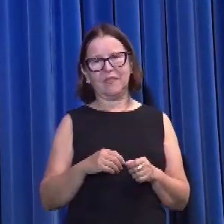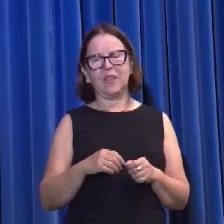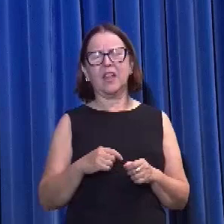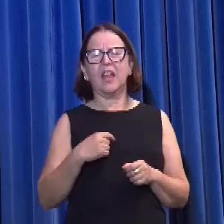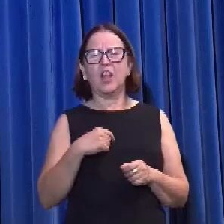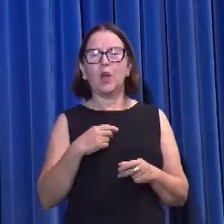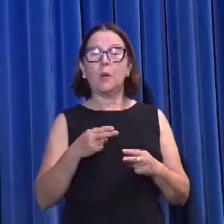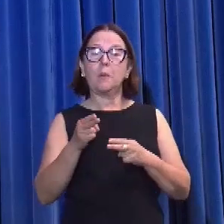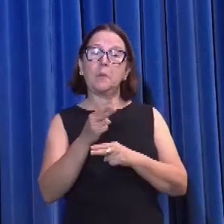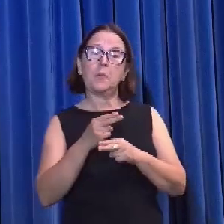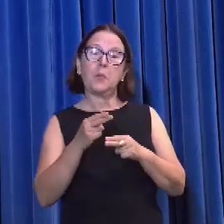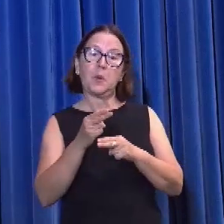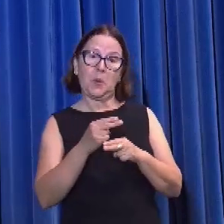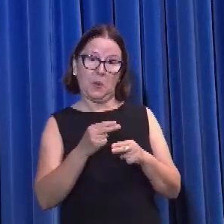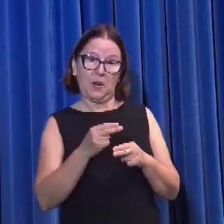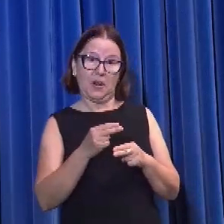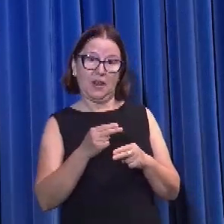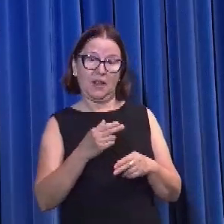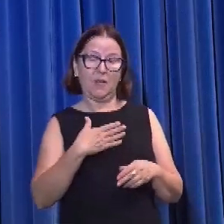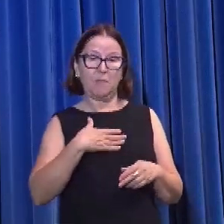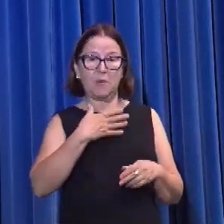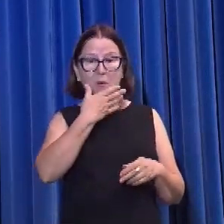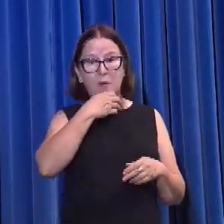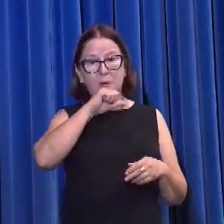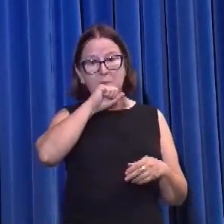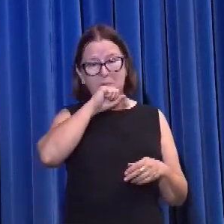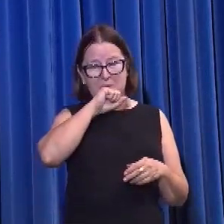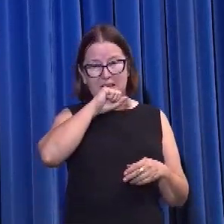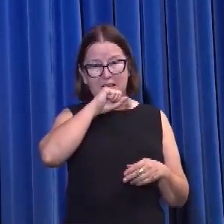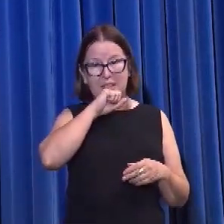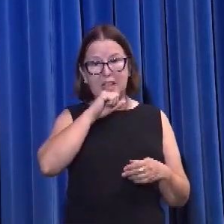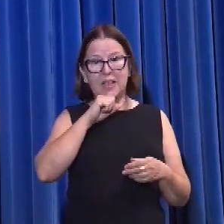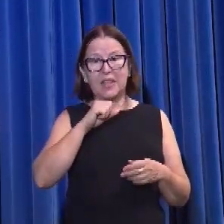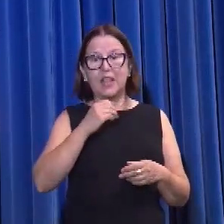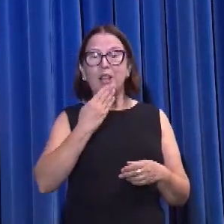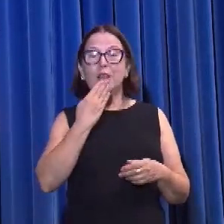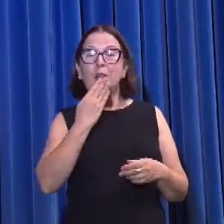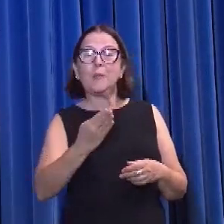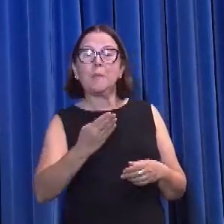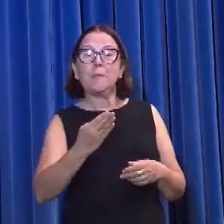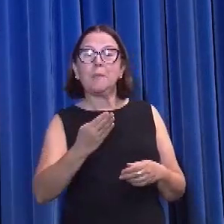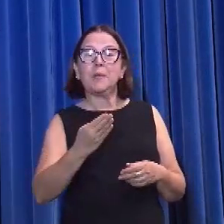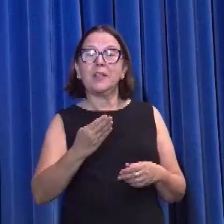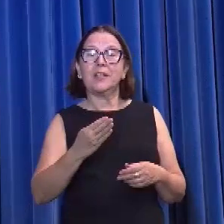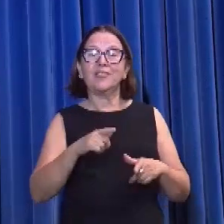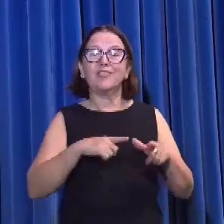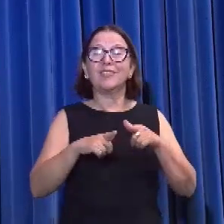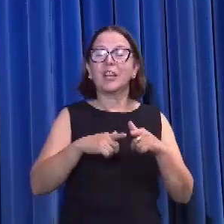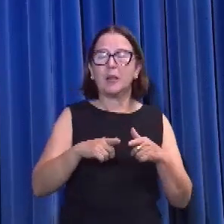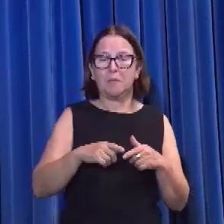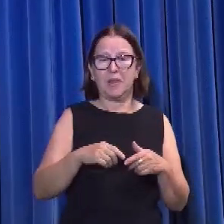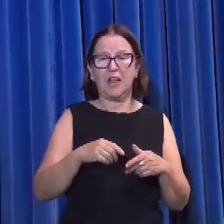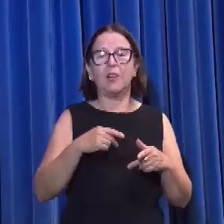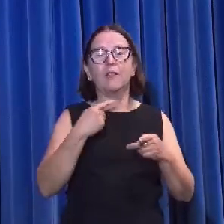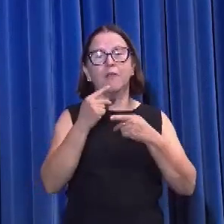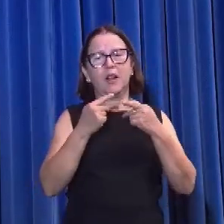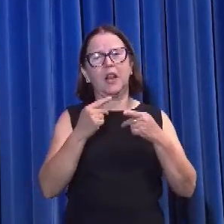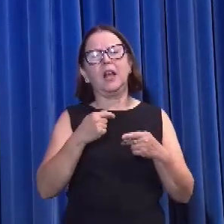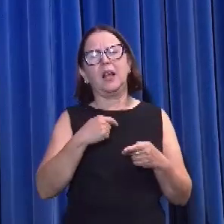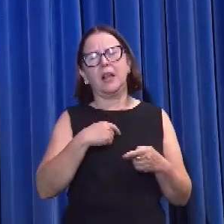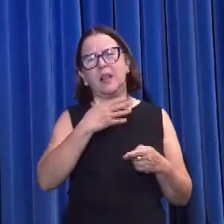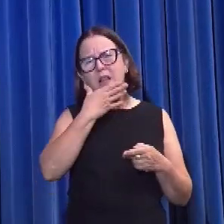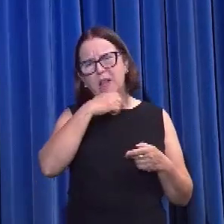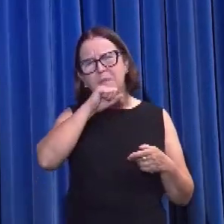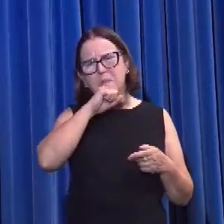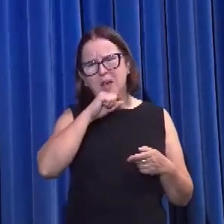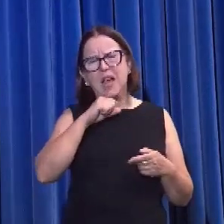Na casa do meu pai, os empregados, mas eu vou e vou dizer para ele: pai, eu pequei contra o céu, perante ti, não sou digno de ser